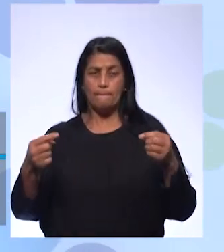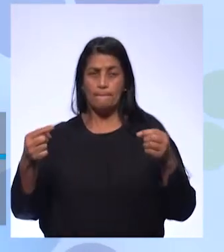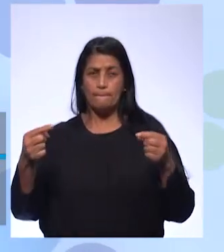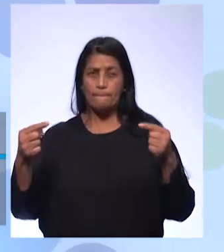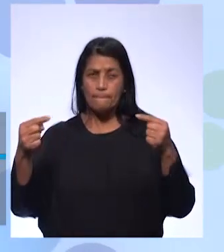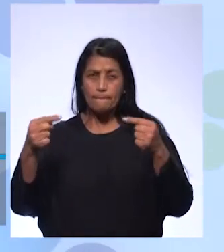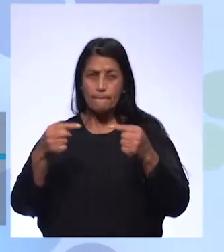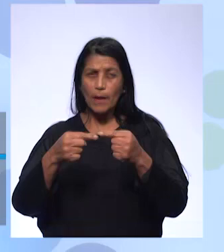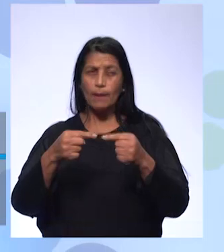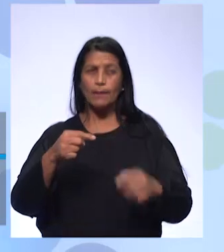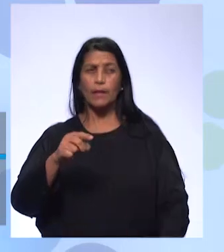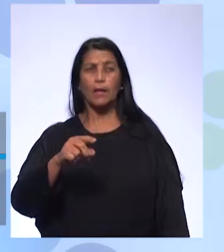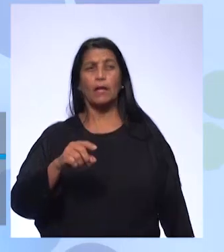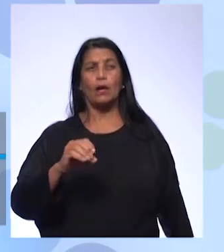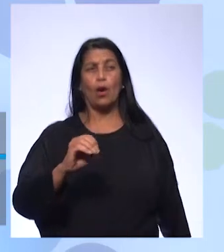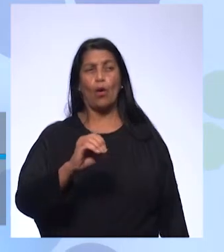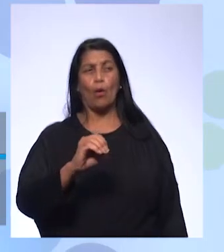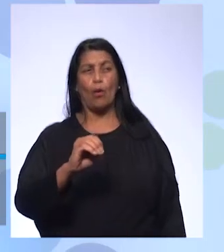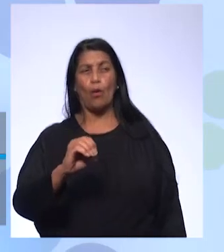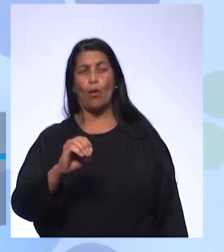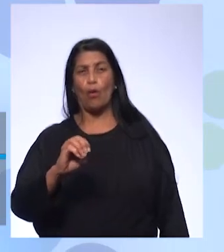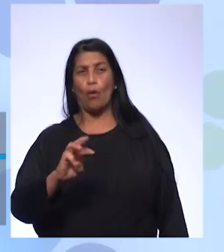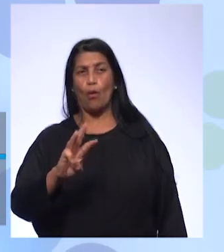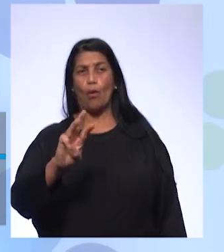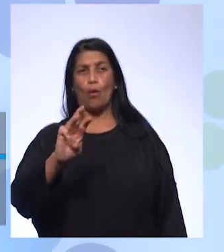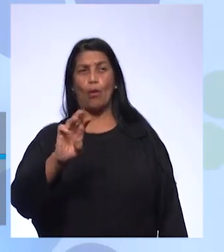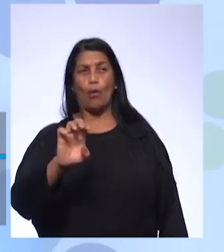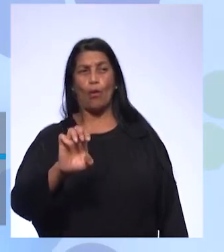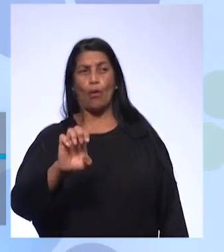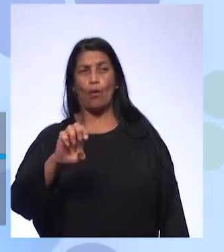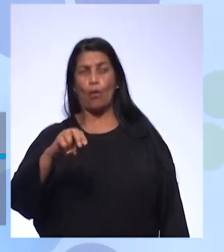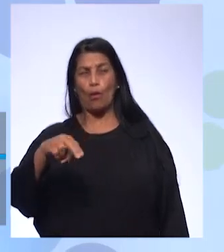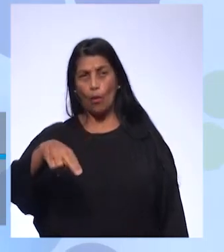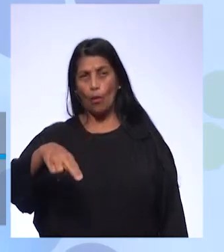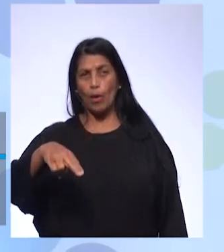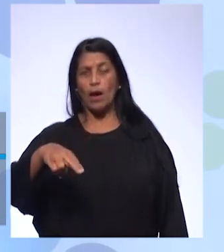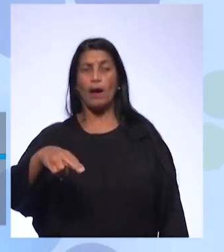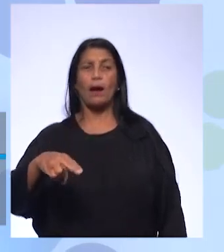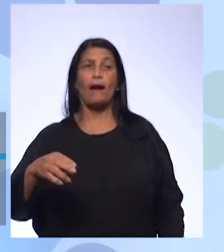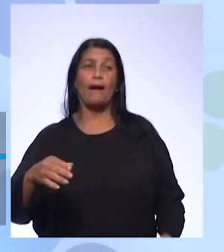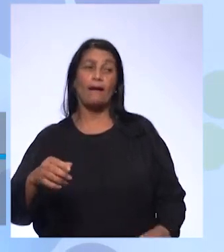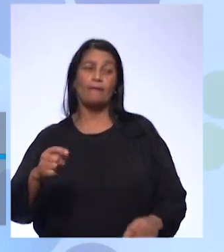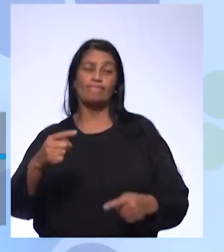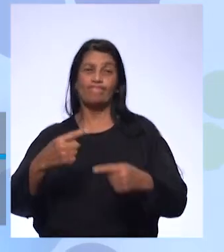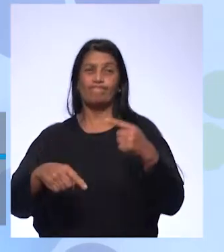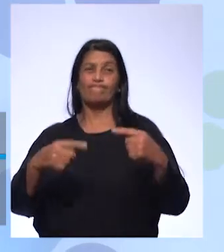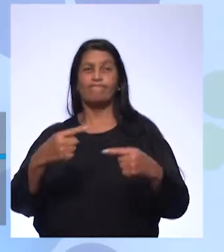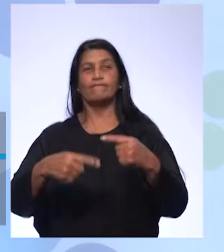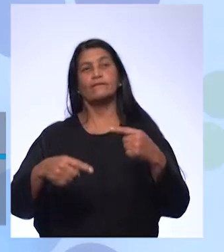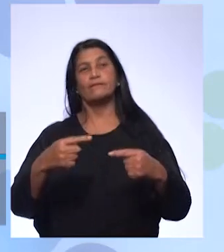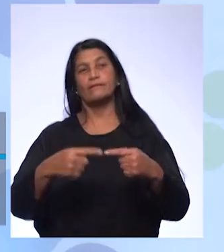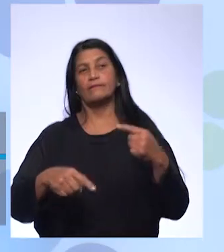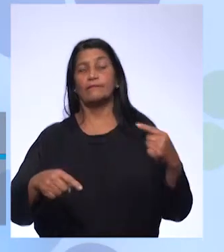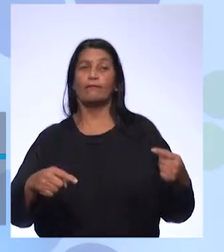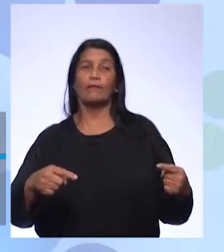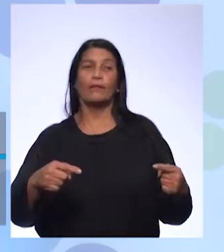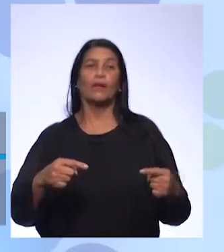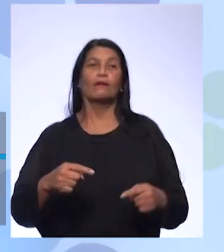do ponto de vista da burguesia industrial, seria um retrocesso nos avanços econômicos que o